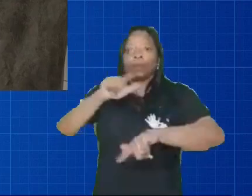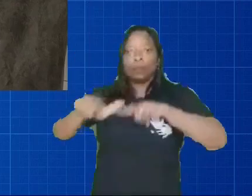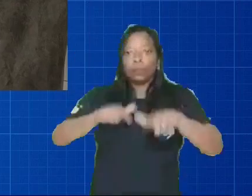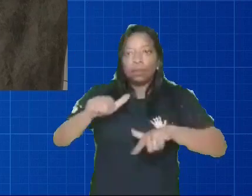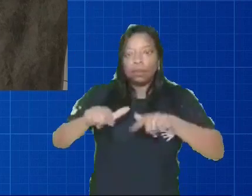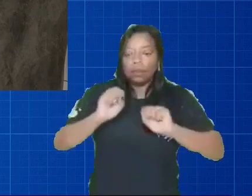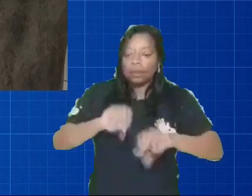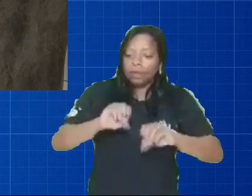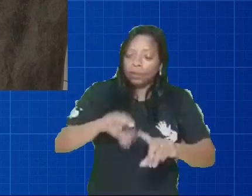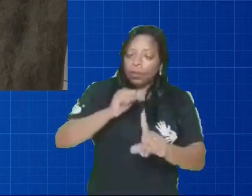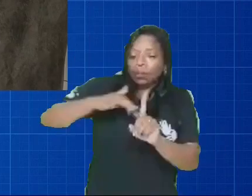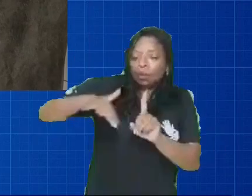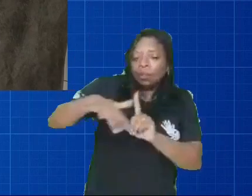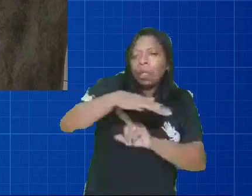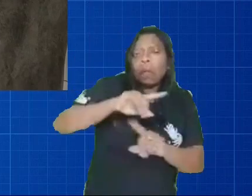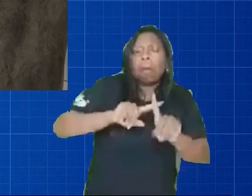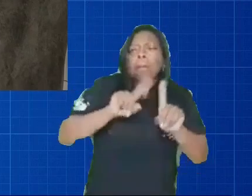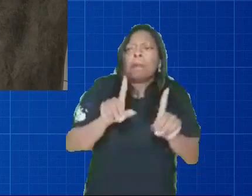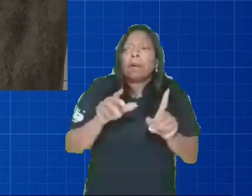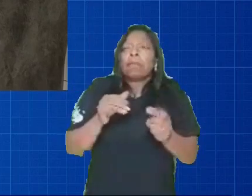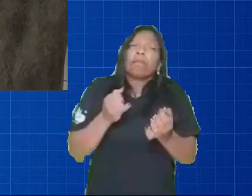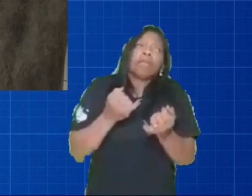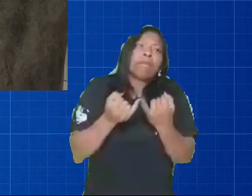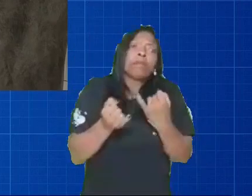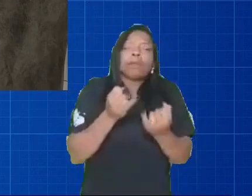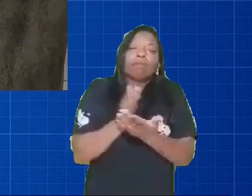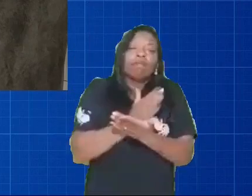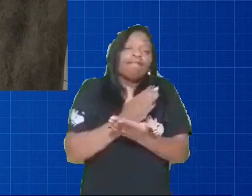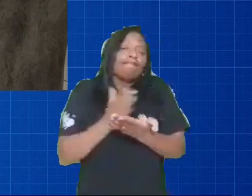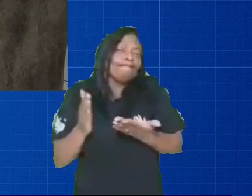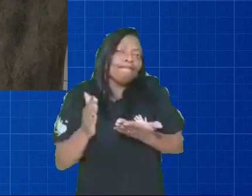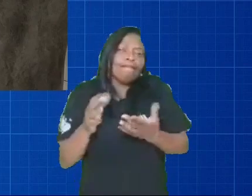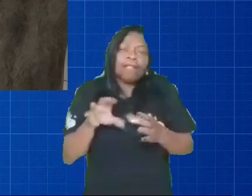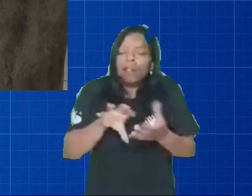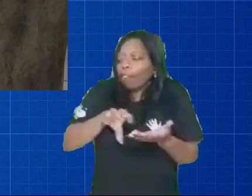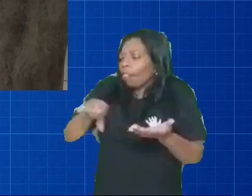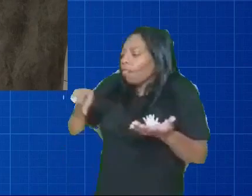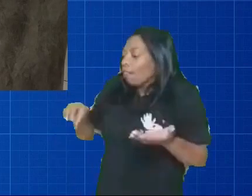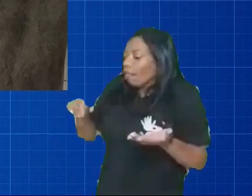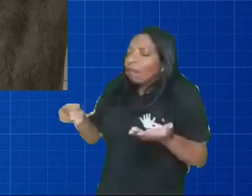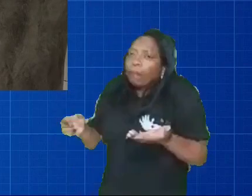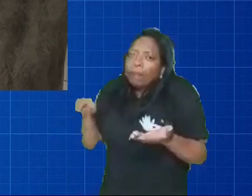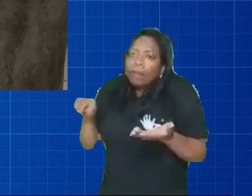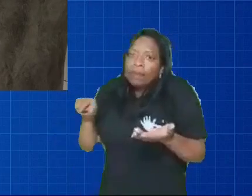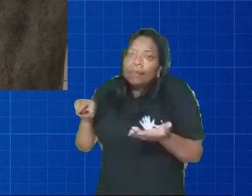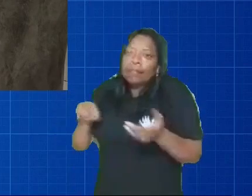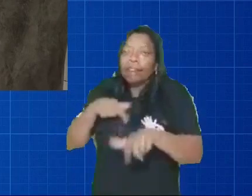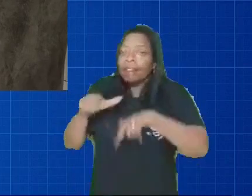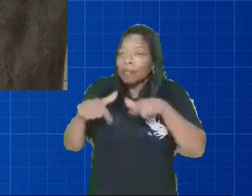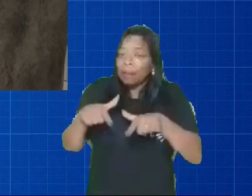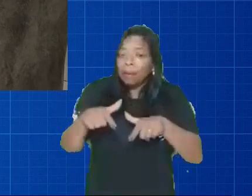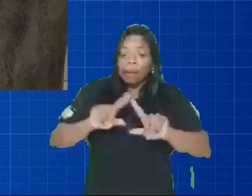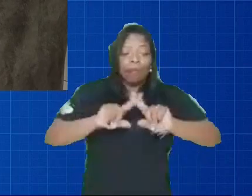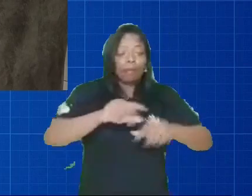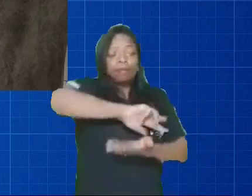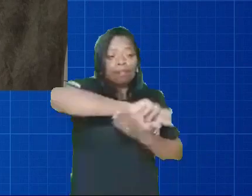um pouquinho menor, um pouquinho mais, né, separada, porque a gente não tinha braço para isso, porque todos os profissionais tinham que trabalhar as suas funções